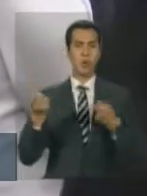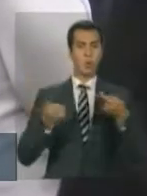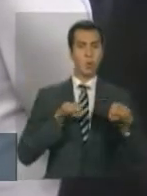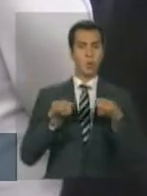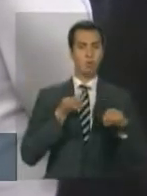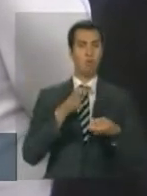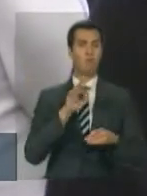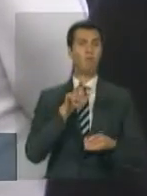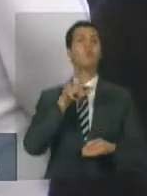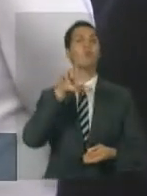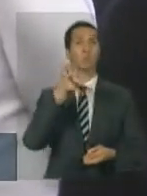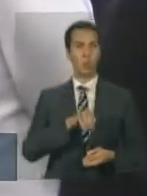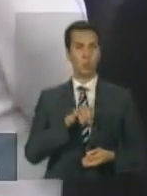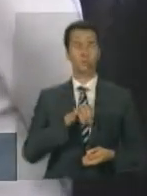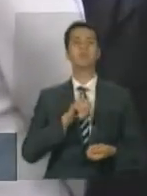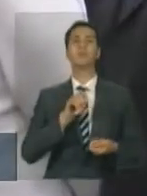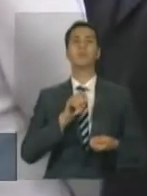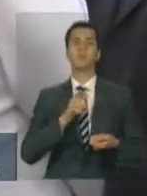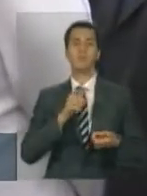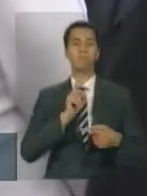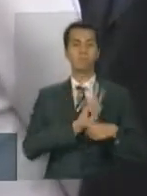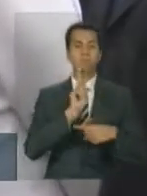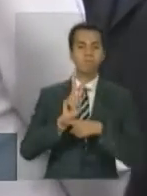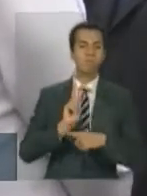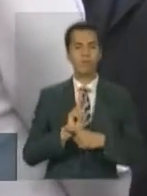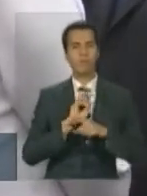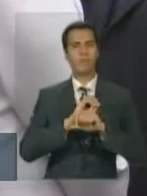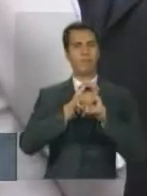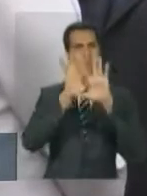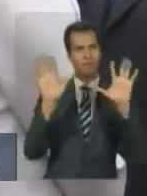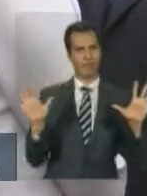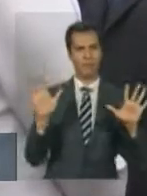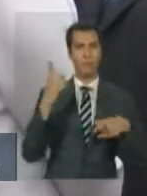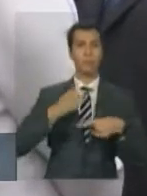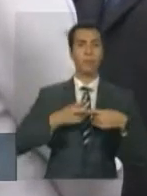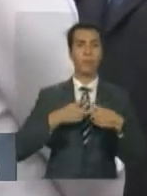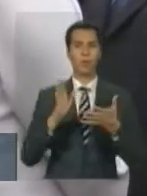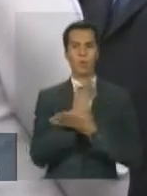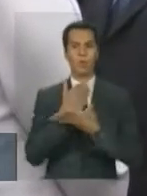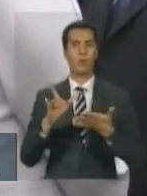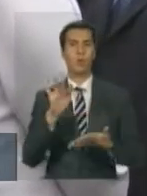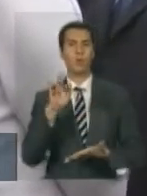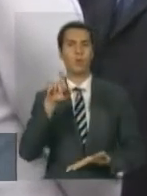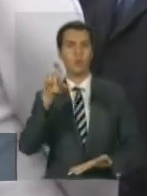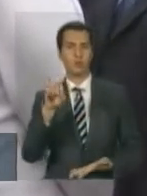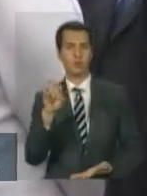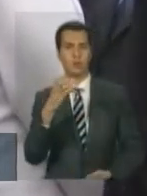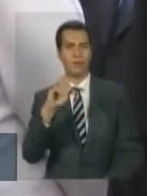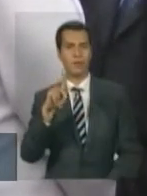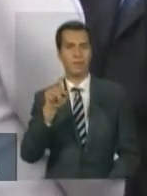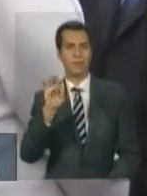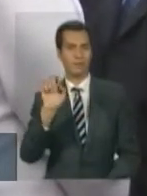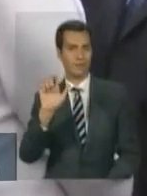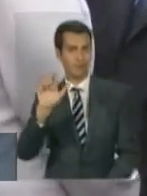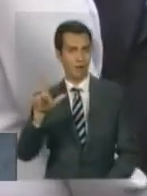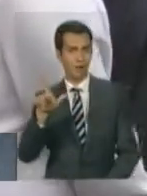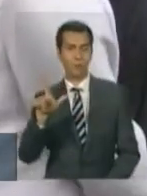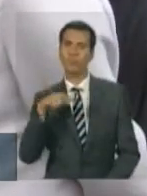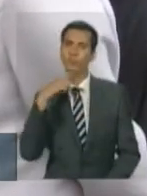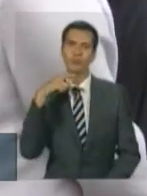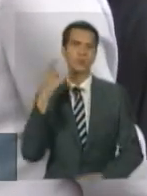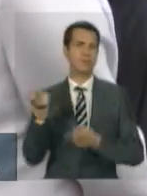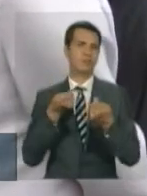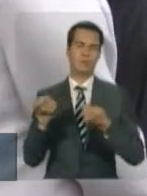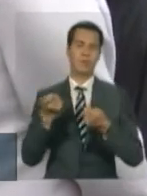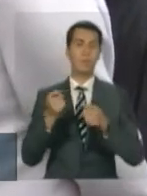uma supervisão muito clara, porque tem fluxos de capital que ninguém tem controle, principalmente o que se dá nos